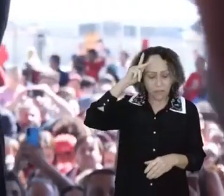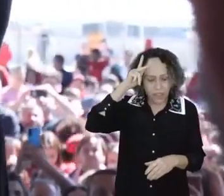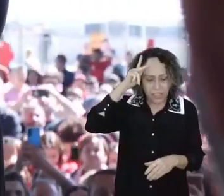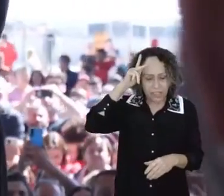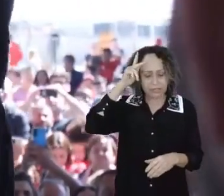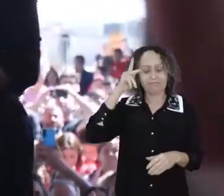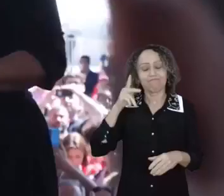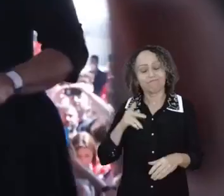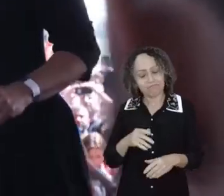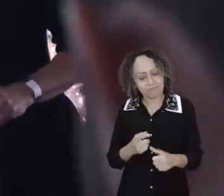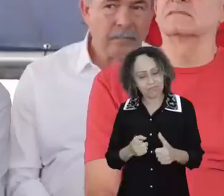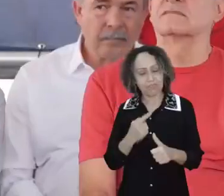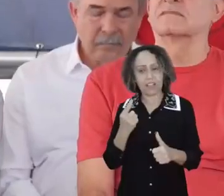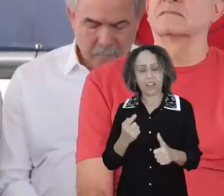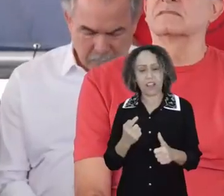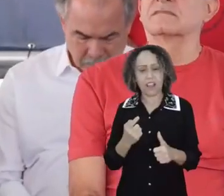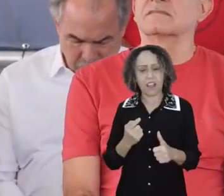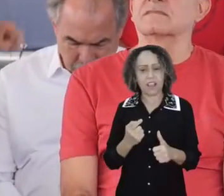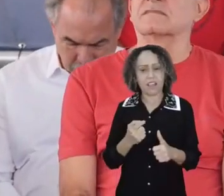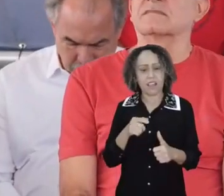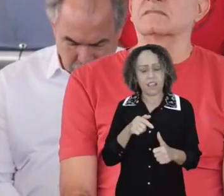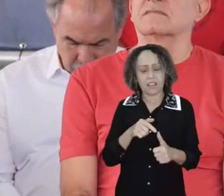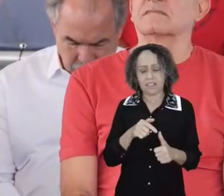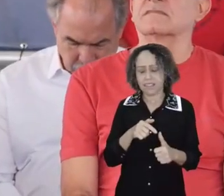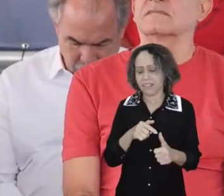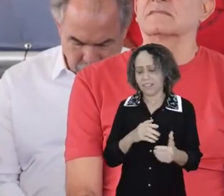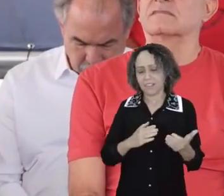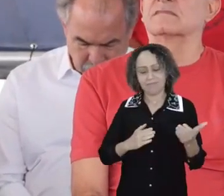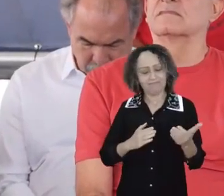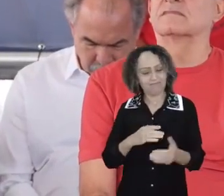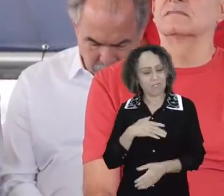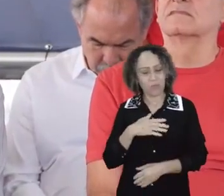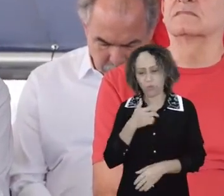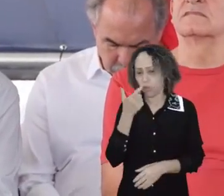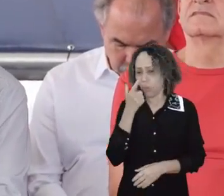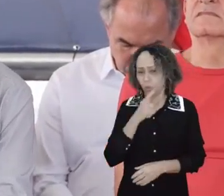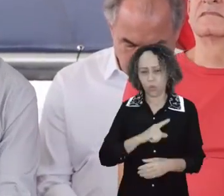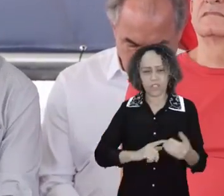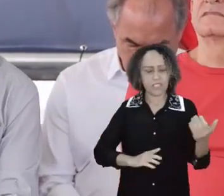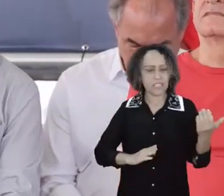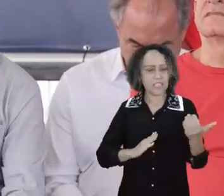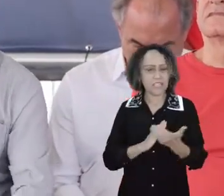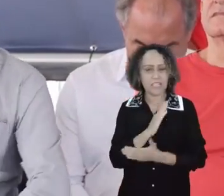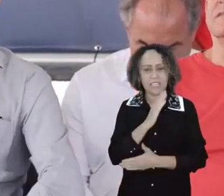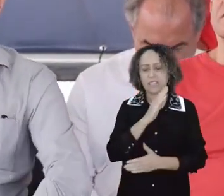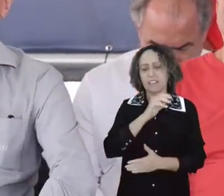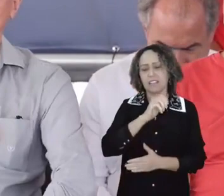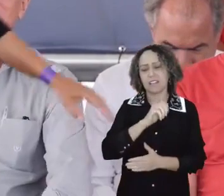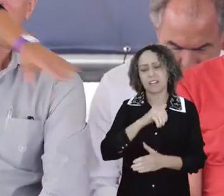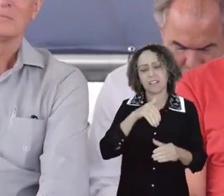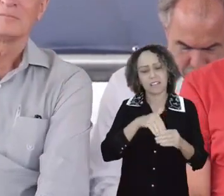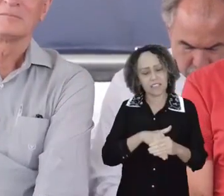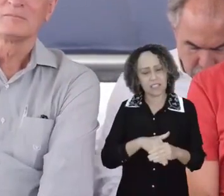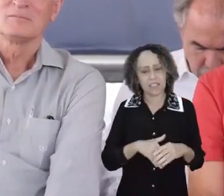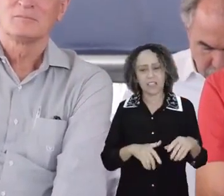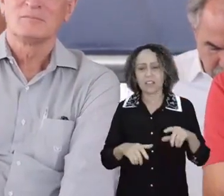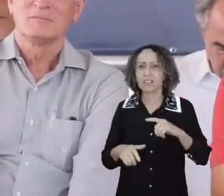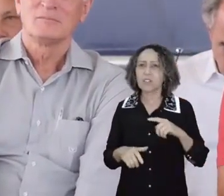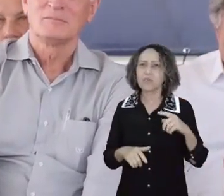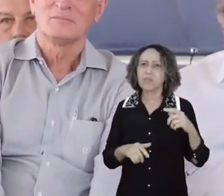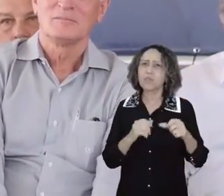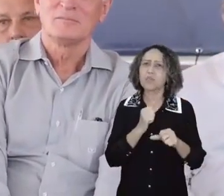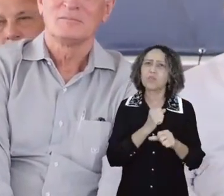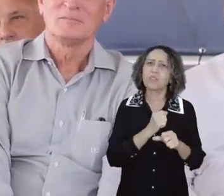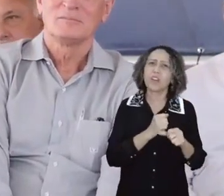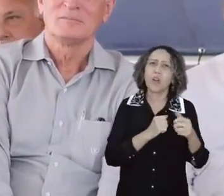as eleições, eu tive 40 mil votos, mas estava eu, estava o Virgílio Guimarães, andando